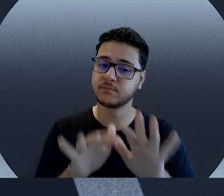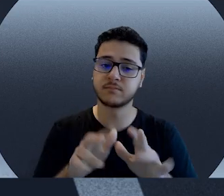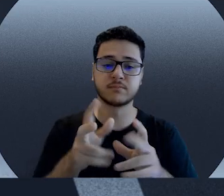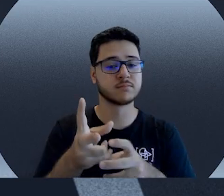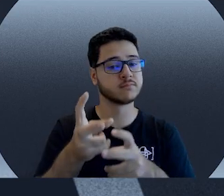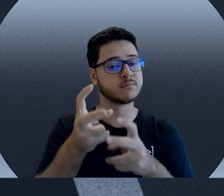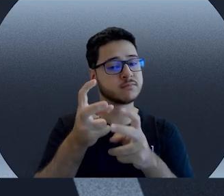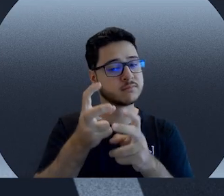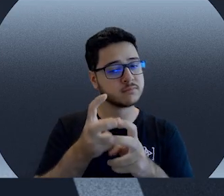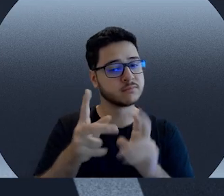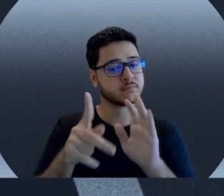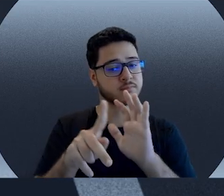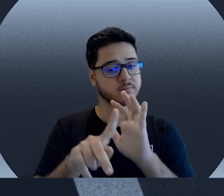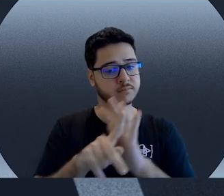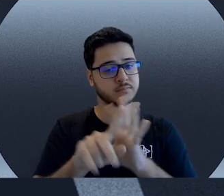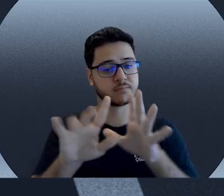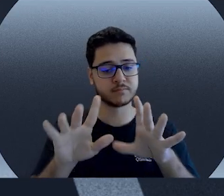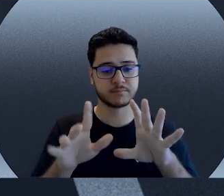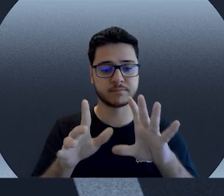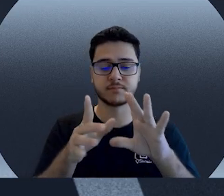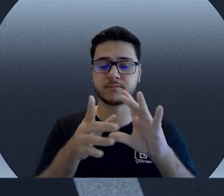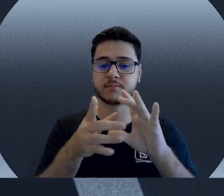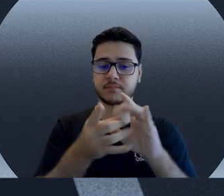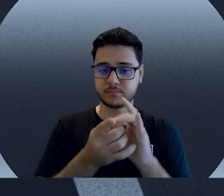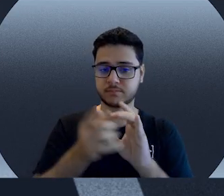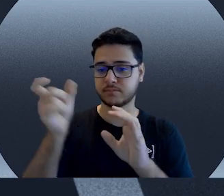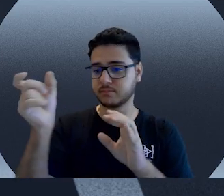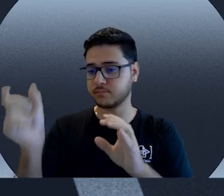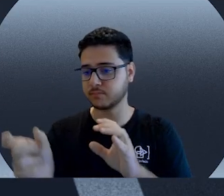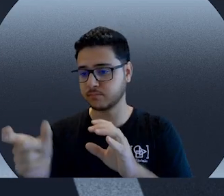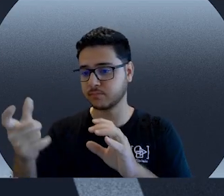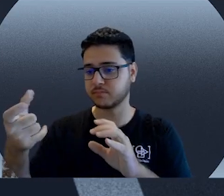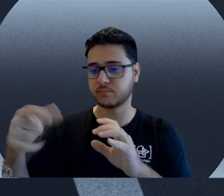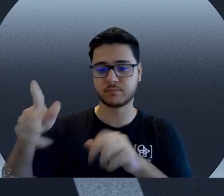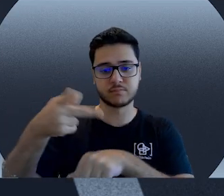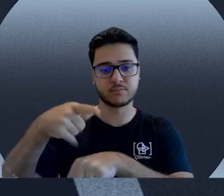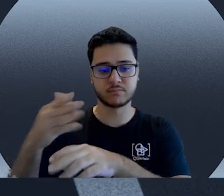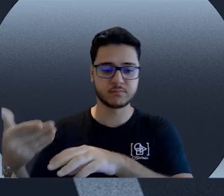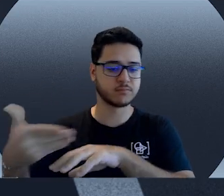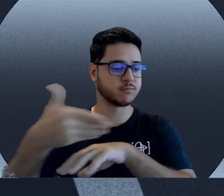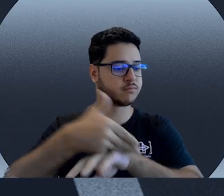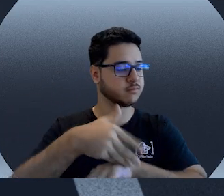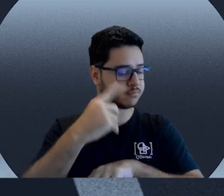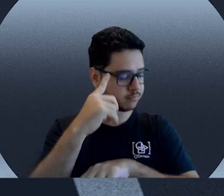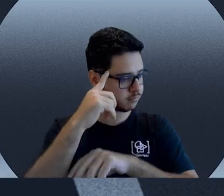olhar, né, esse olhar do colonizador. Então, é uma